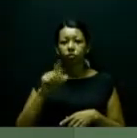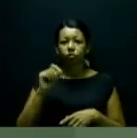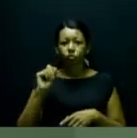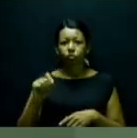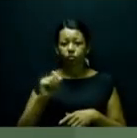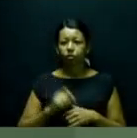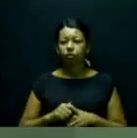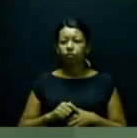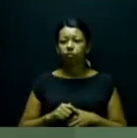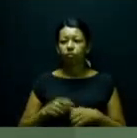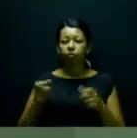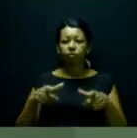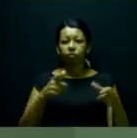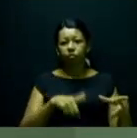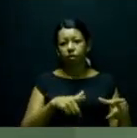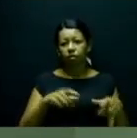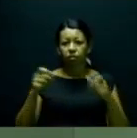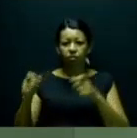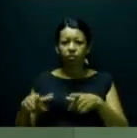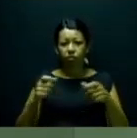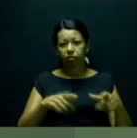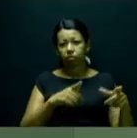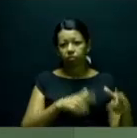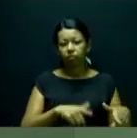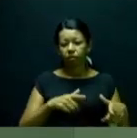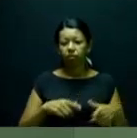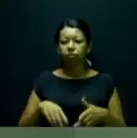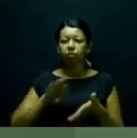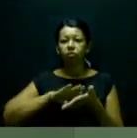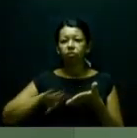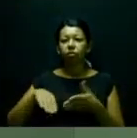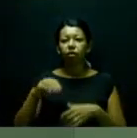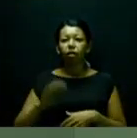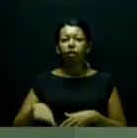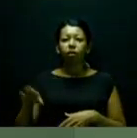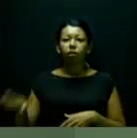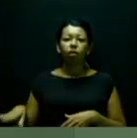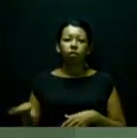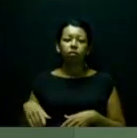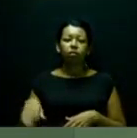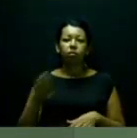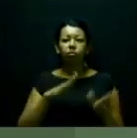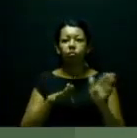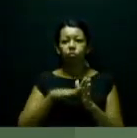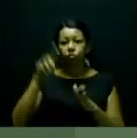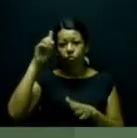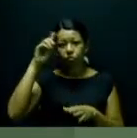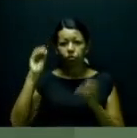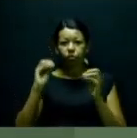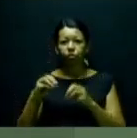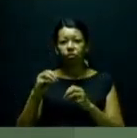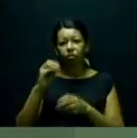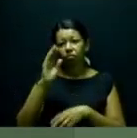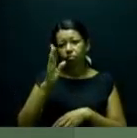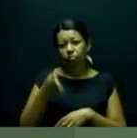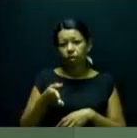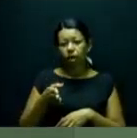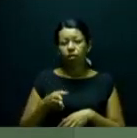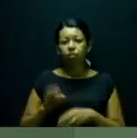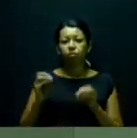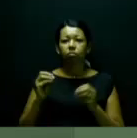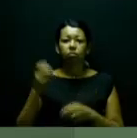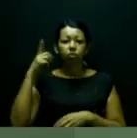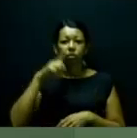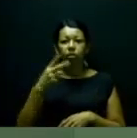inventar vagas e vagas e vagas e tirar a criança da creche do período integral e colocar meio período e arrumar